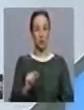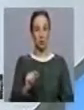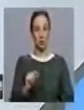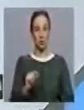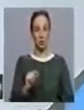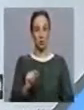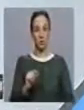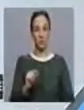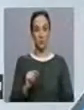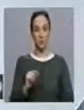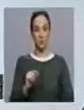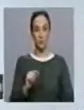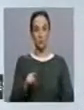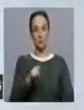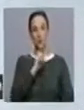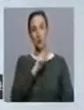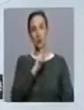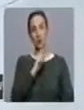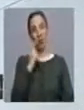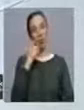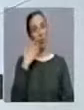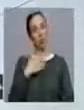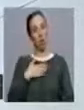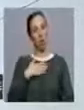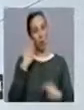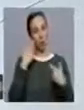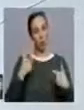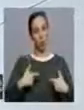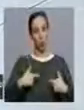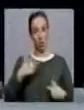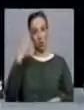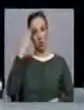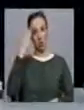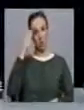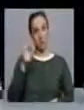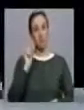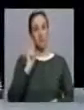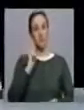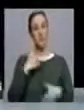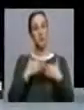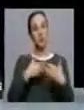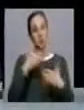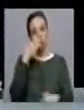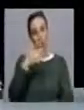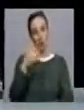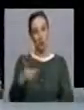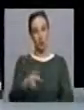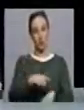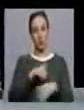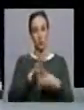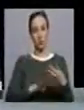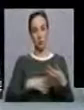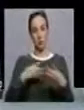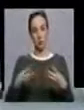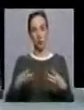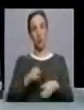conseguir a admitir uma sanidade mental é preciso rotina horários é ter